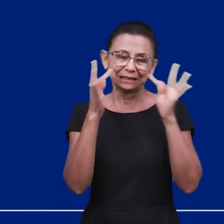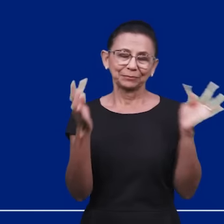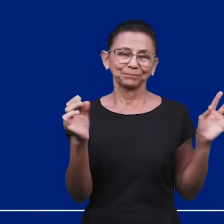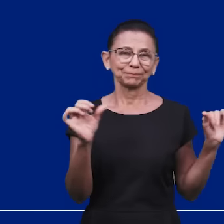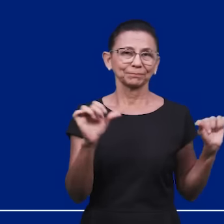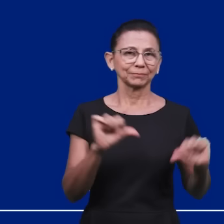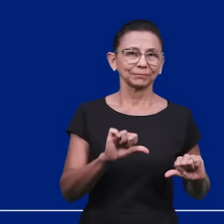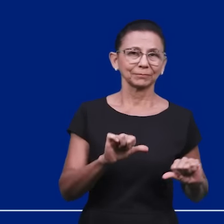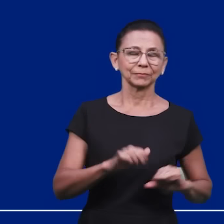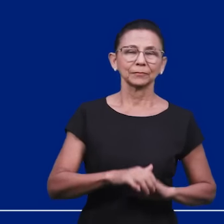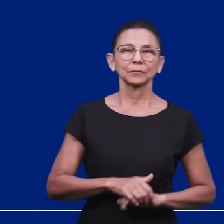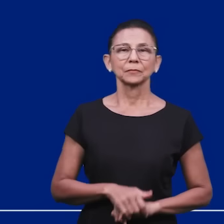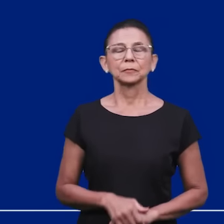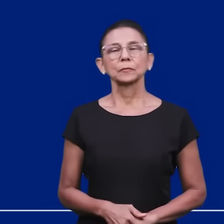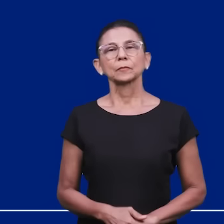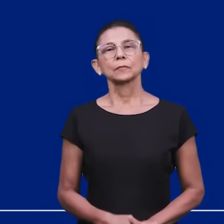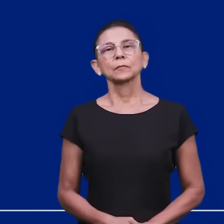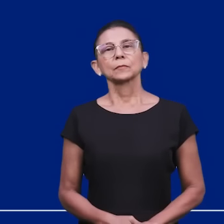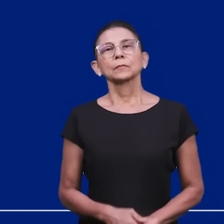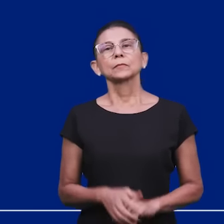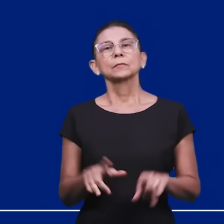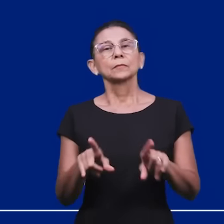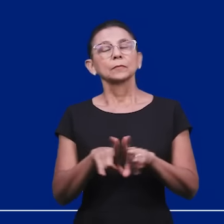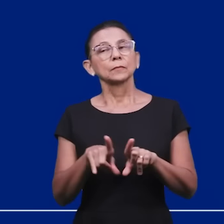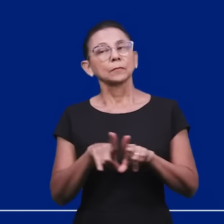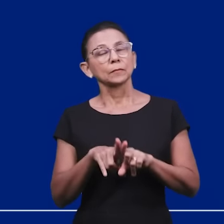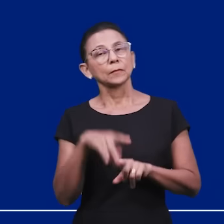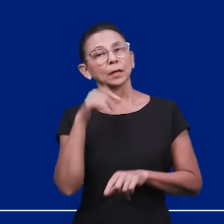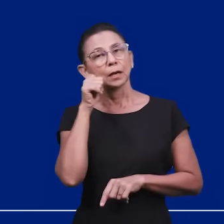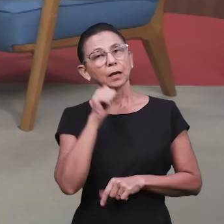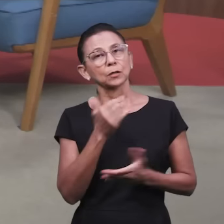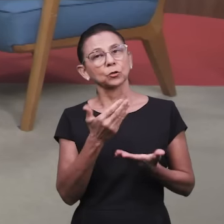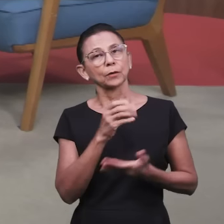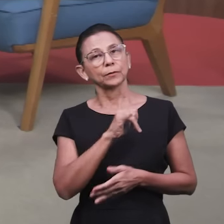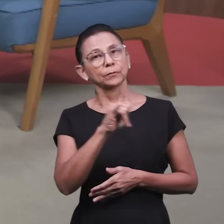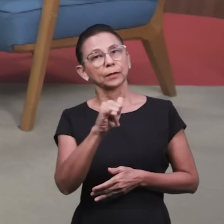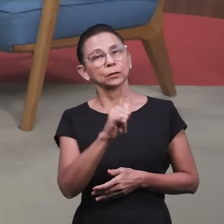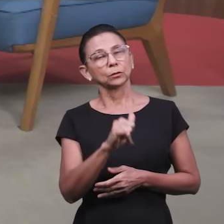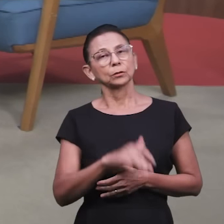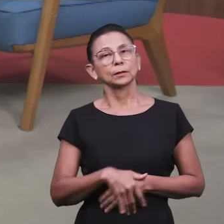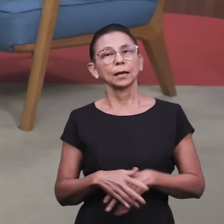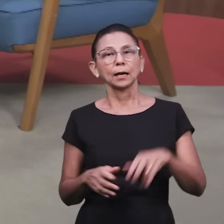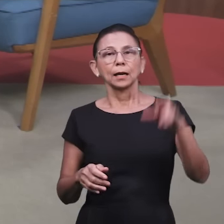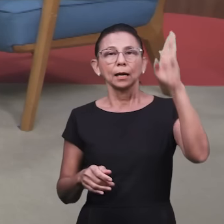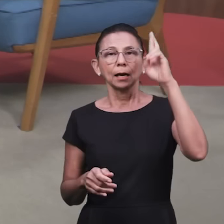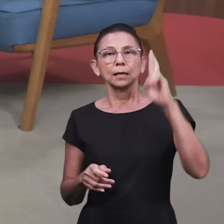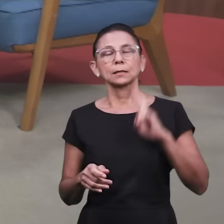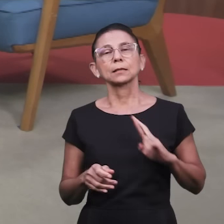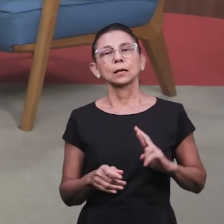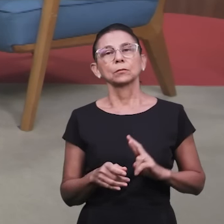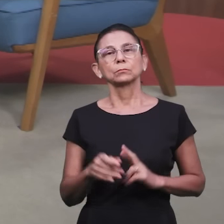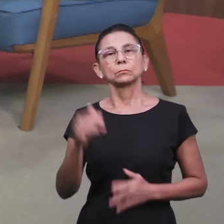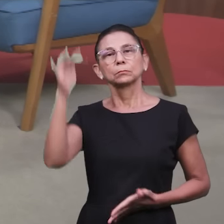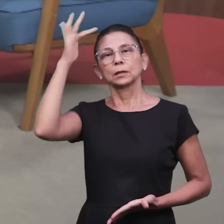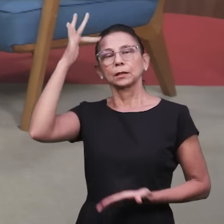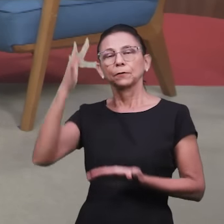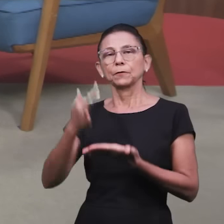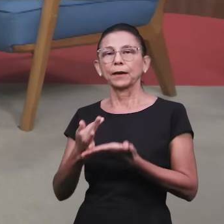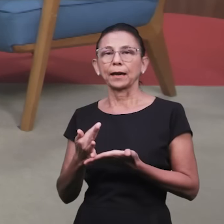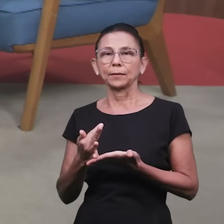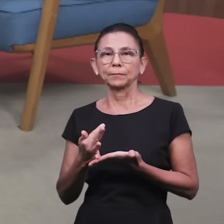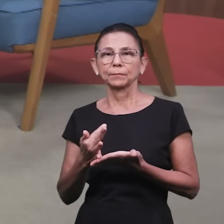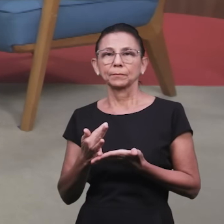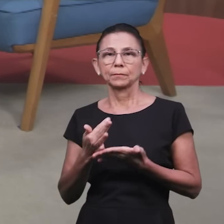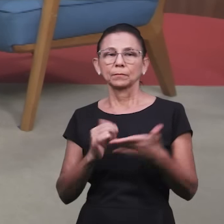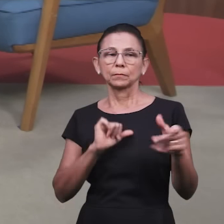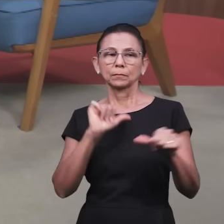A nossa irmã Flávia, ela inclusive entra com esse aspecto da razão também, a troca da fé pela razão. E é verdade. Quer